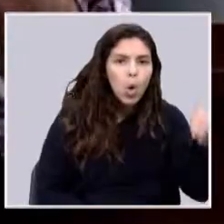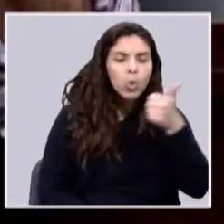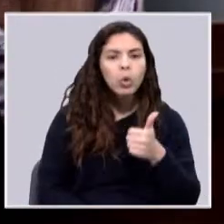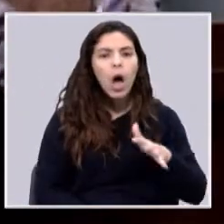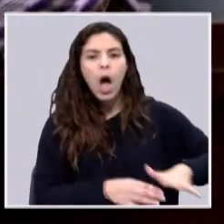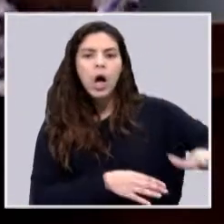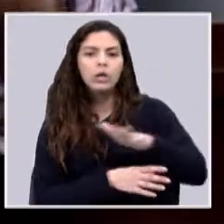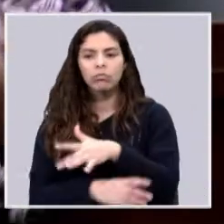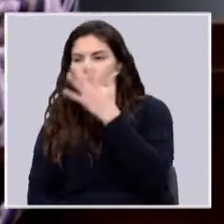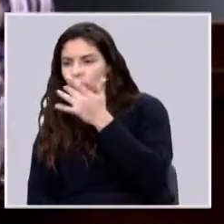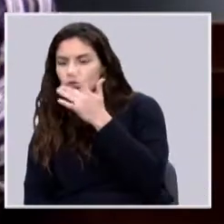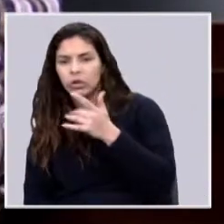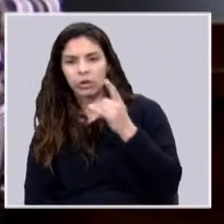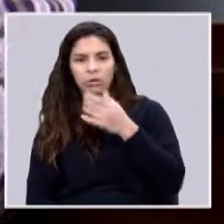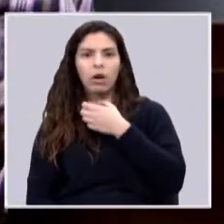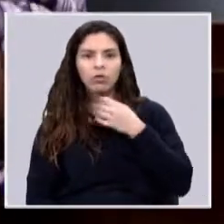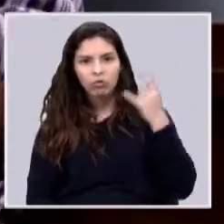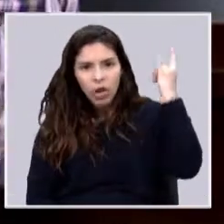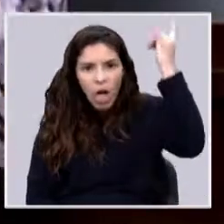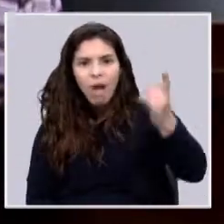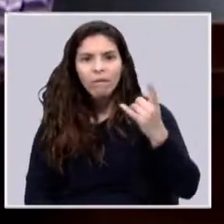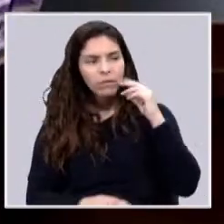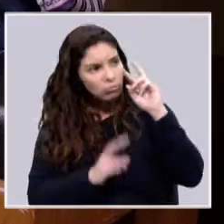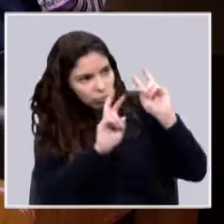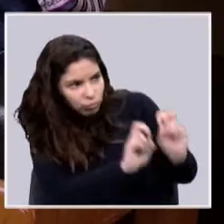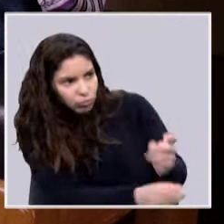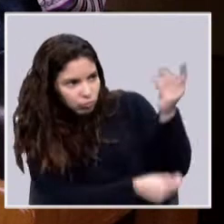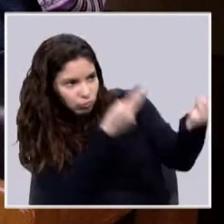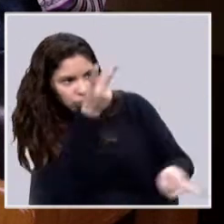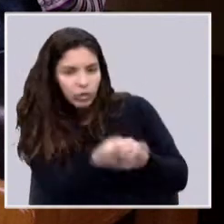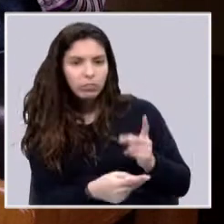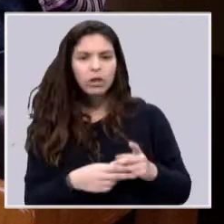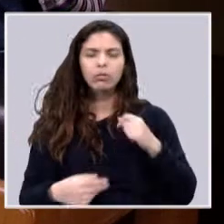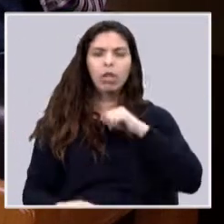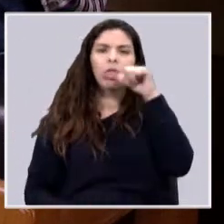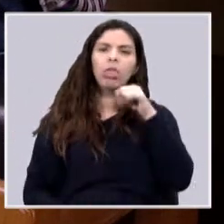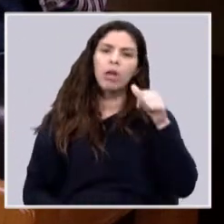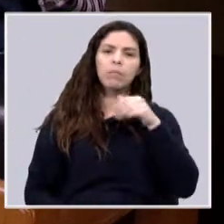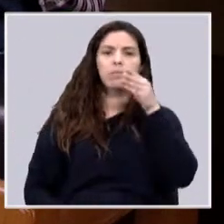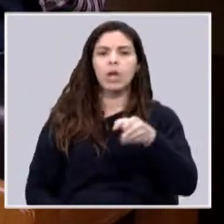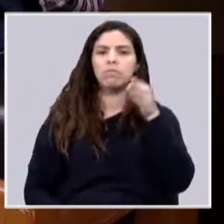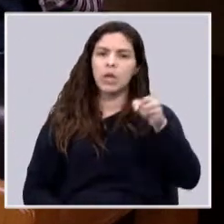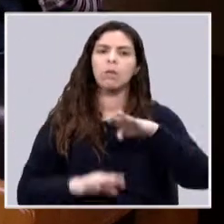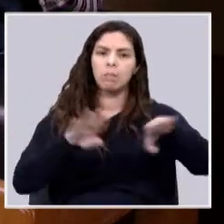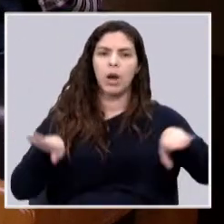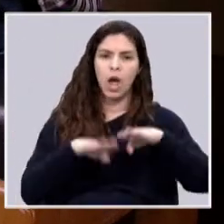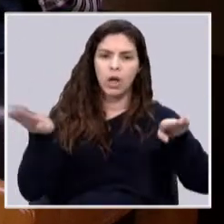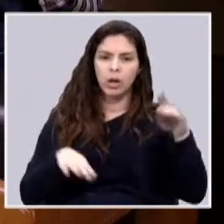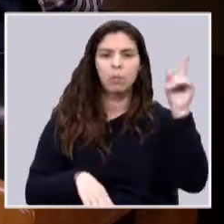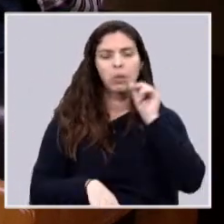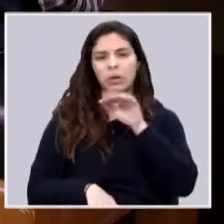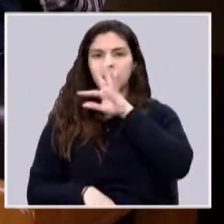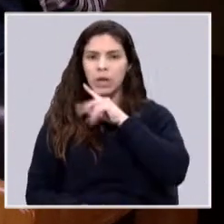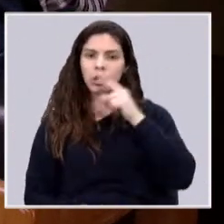e falava em ir para a África, estudar girafas e leões e não sei o quê. Depois com idas à praia e não sei o quê, porque sempre tive a sorte dos meus